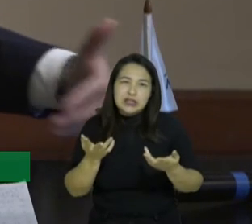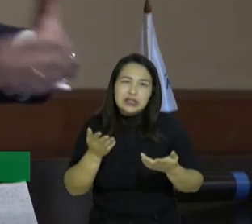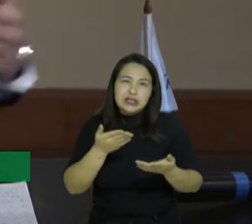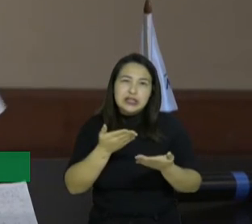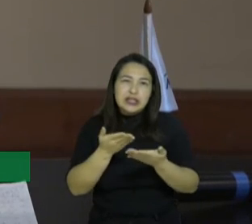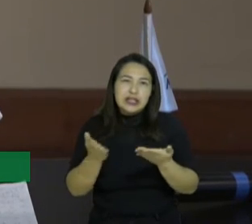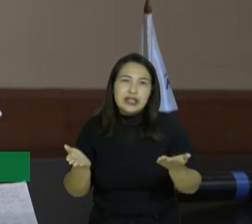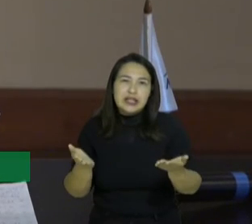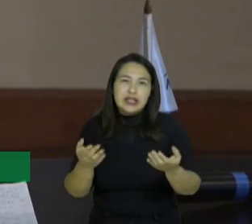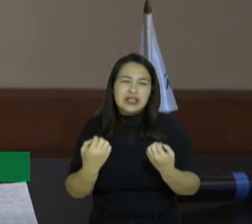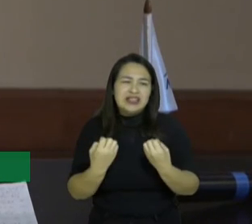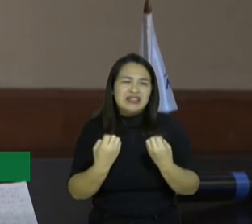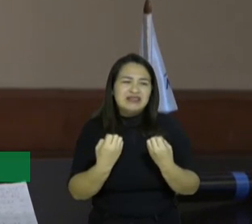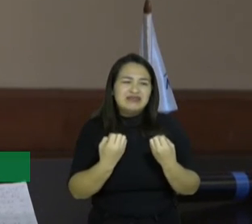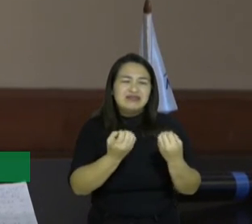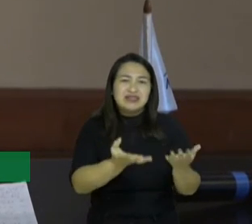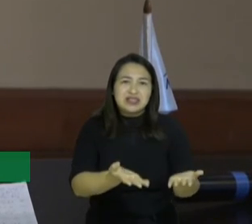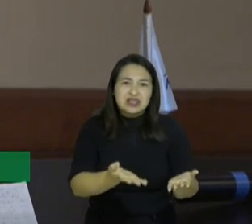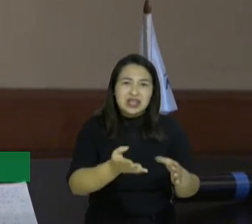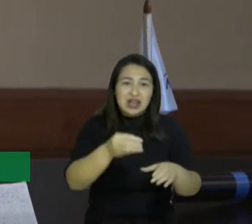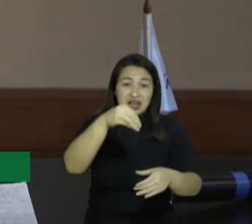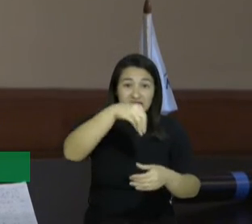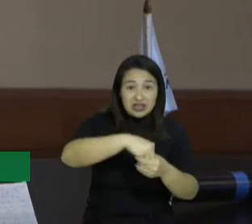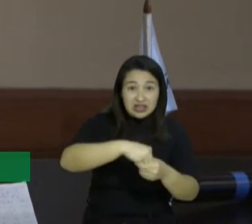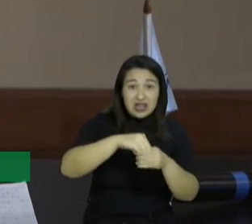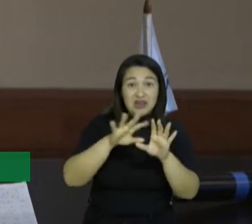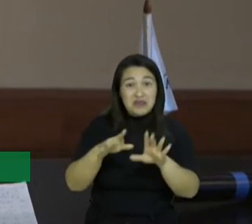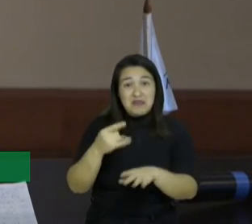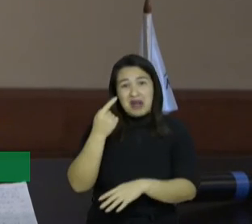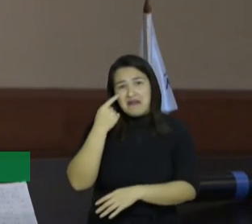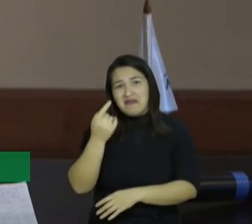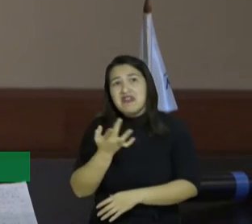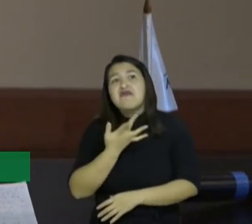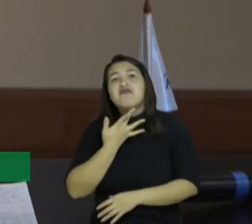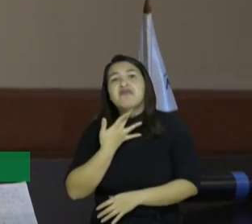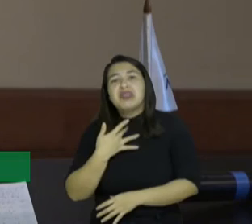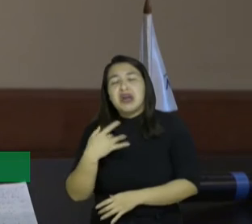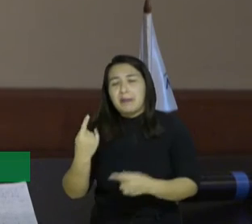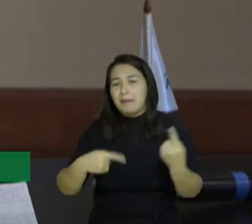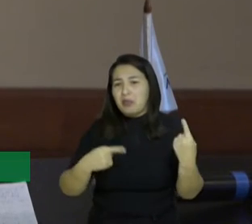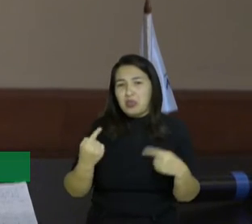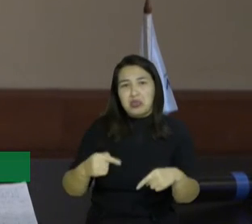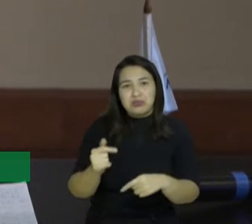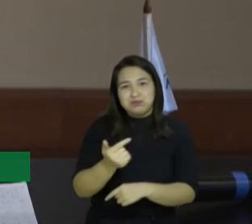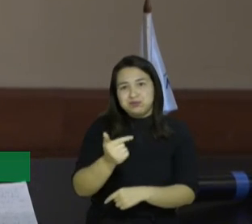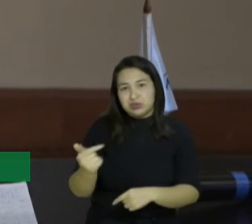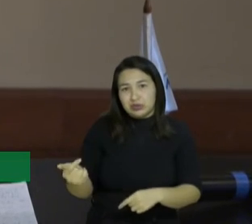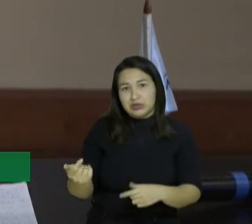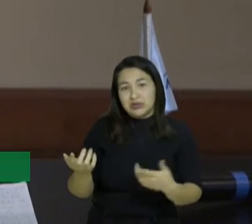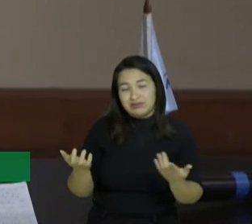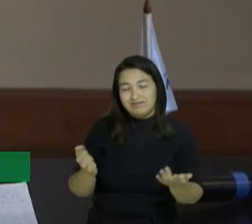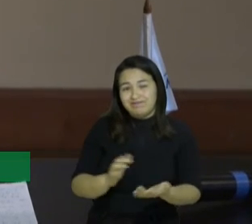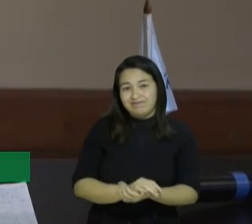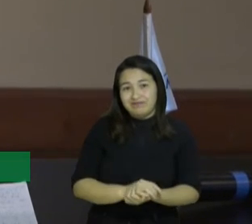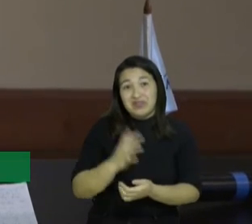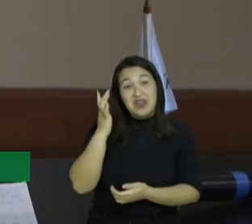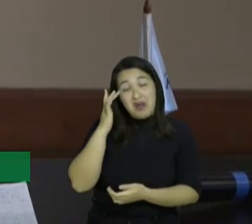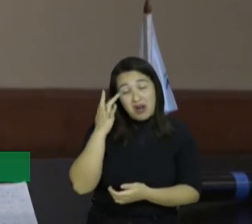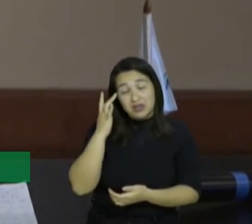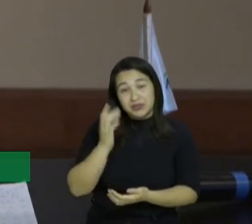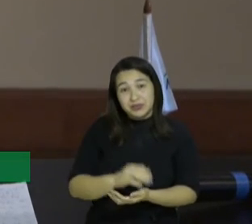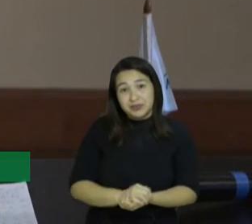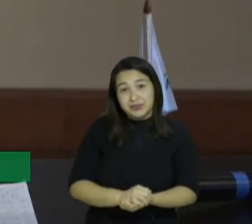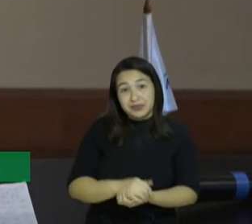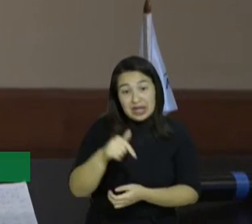plateia interna que gosta mas não vejo vontade política e espero tá enganado espero eh da